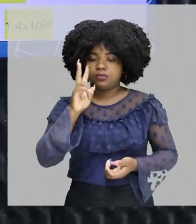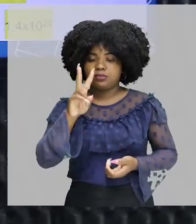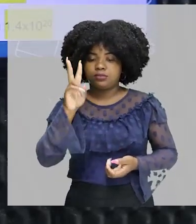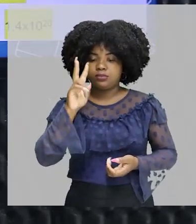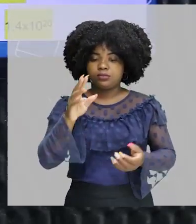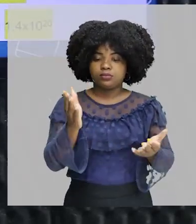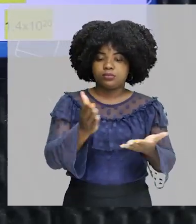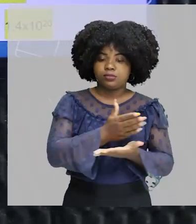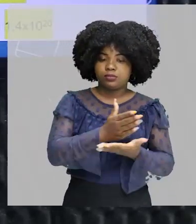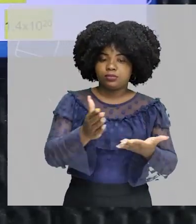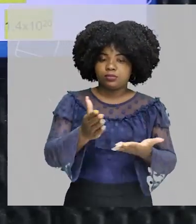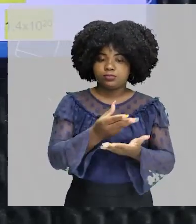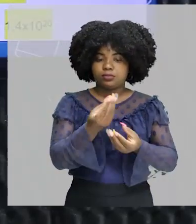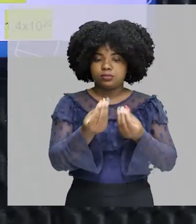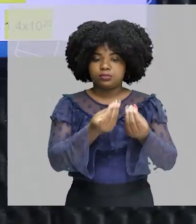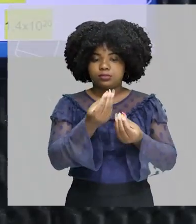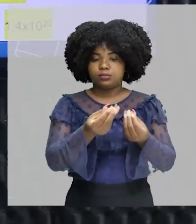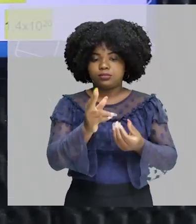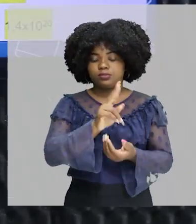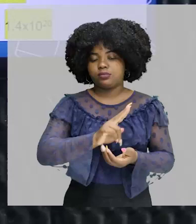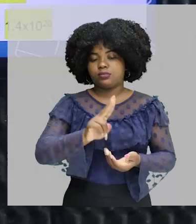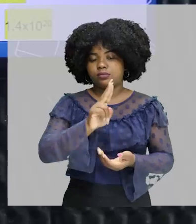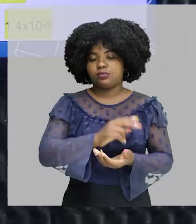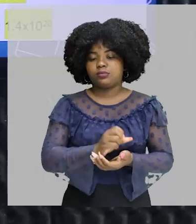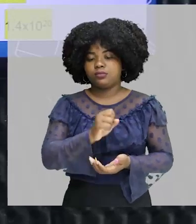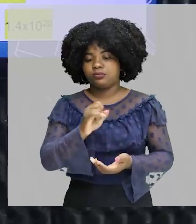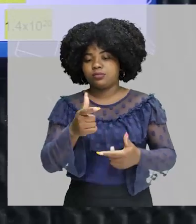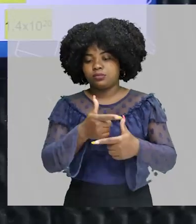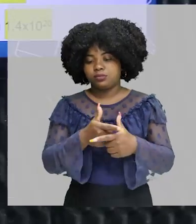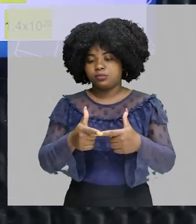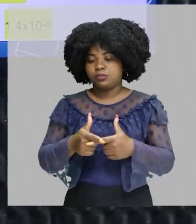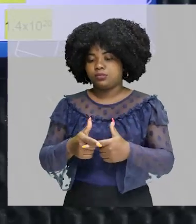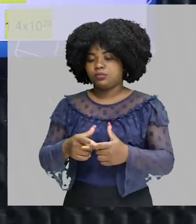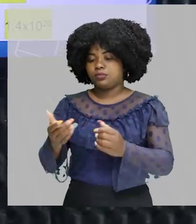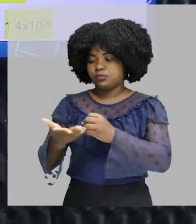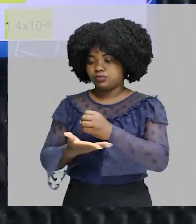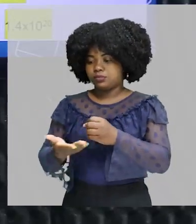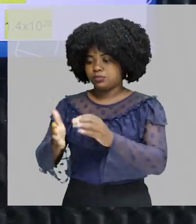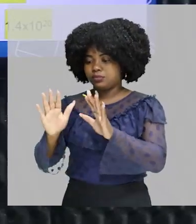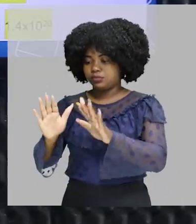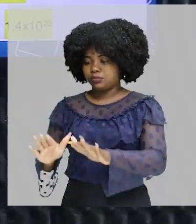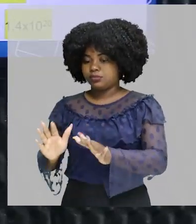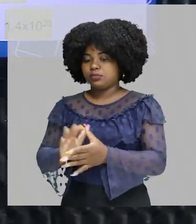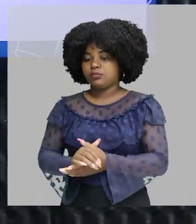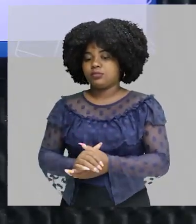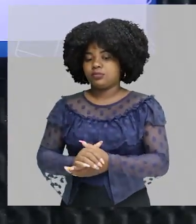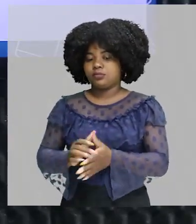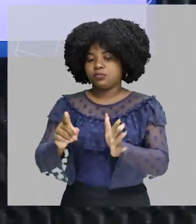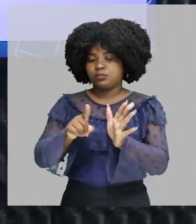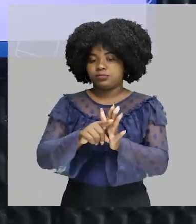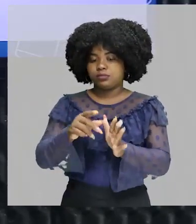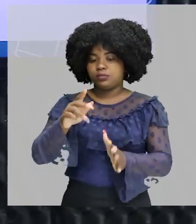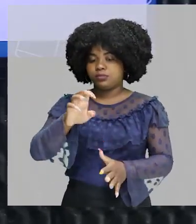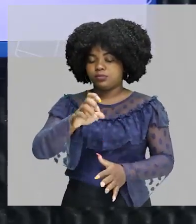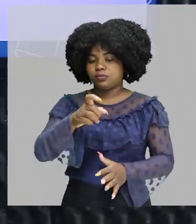da potência de 10, certo? Se a gente vai dividir, conserva a base e subtrai os expoentes. Beleza?